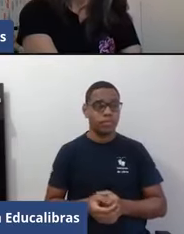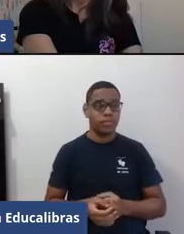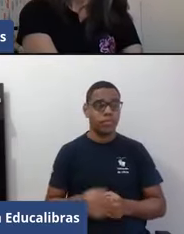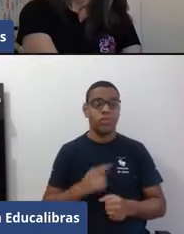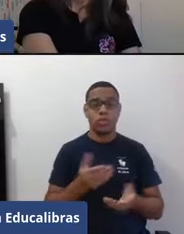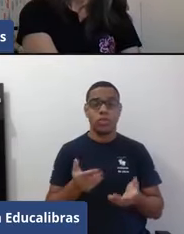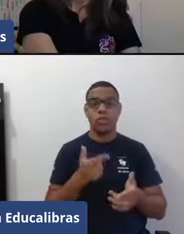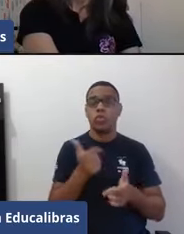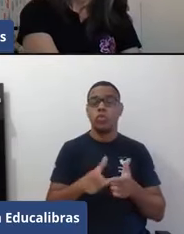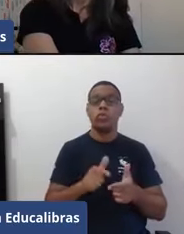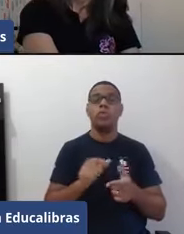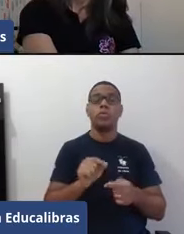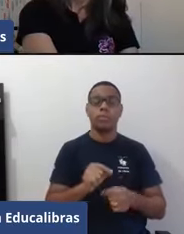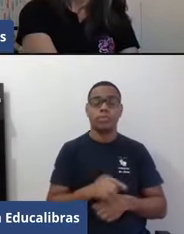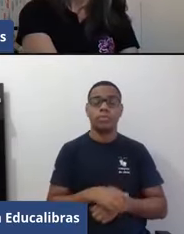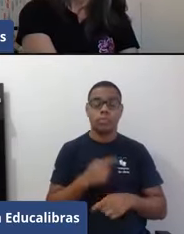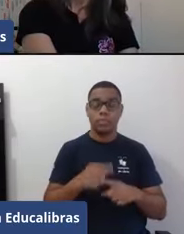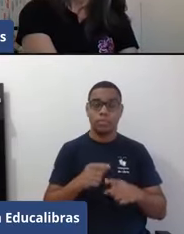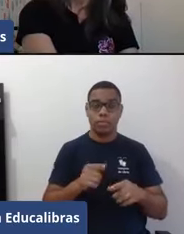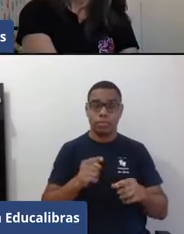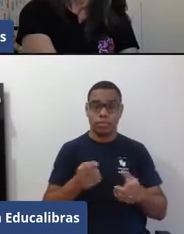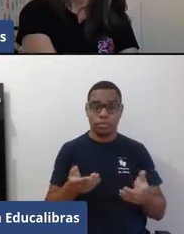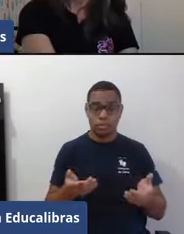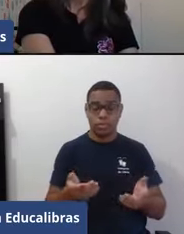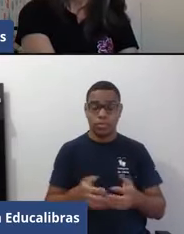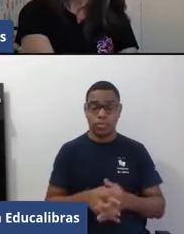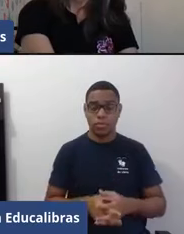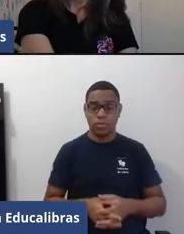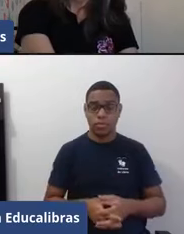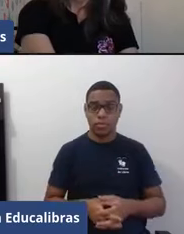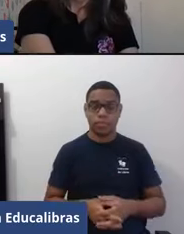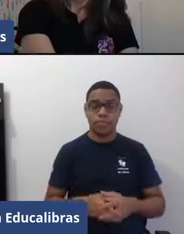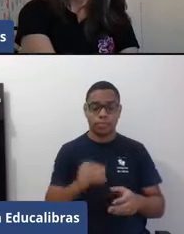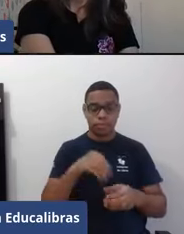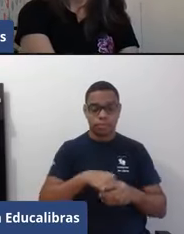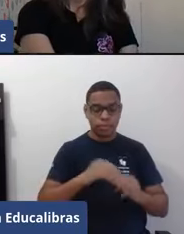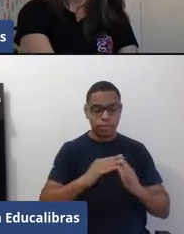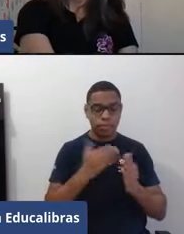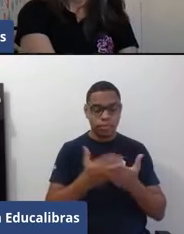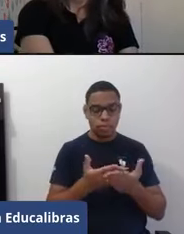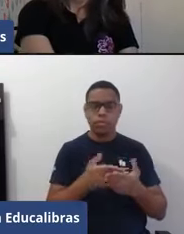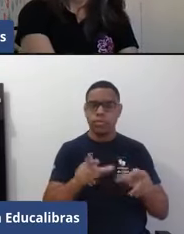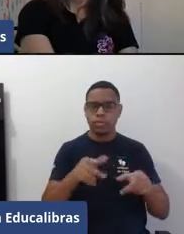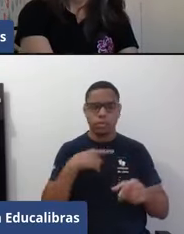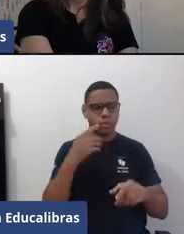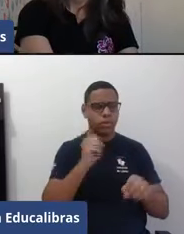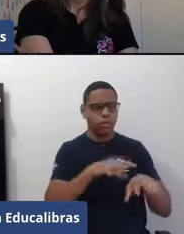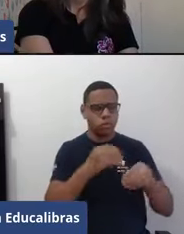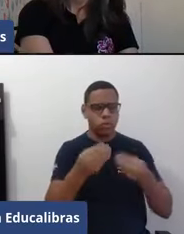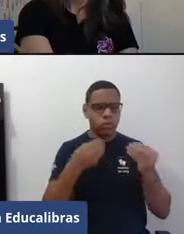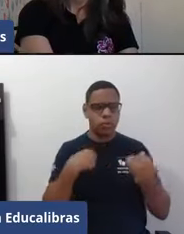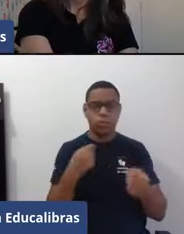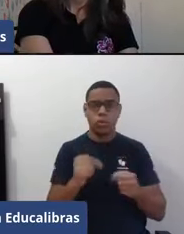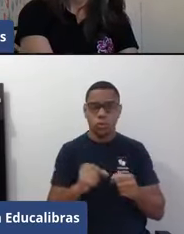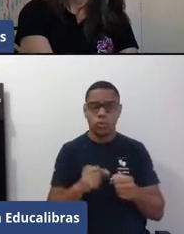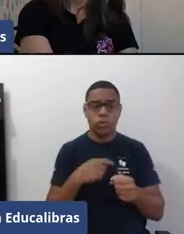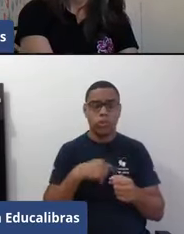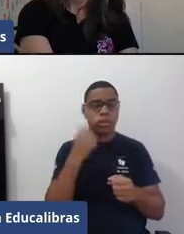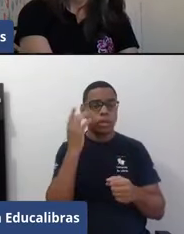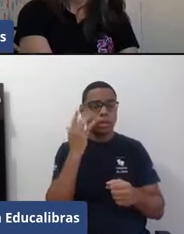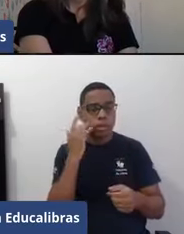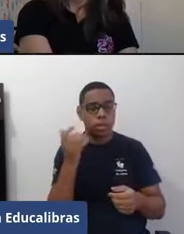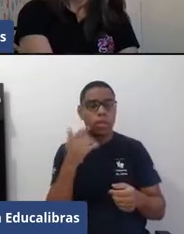hoje, o que acontece também, eu falei da sensibilização nas escolas, não é um trabalho de fazer um vídeo hoje e parar amanhã.